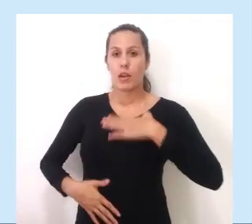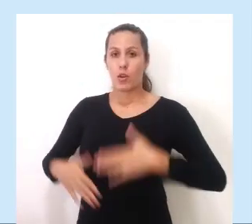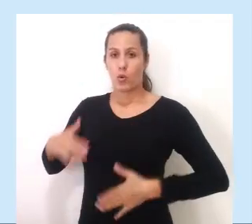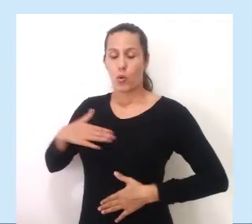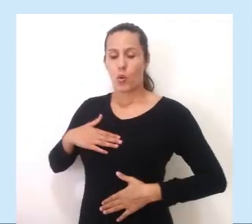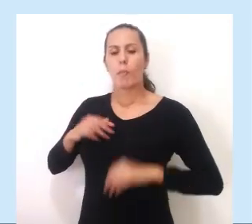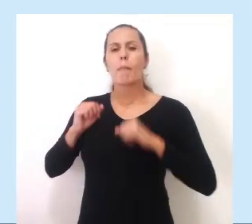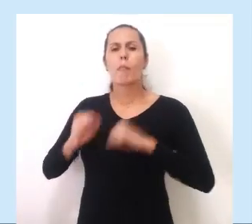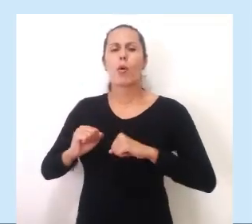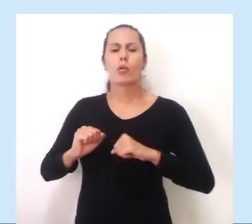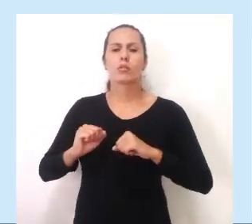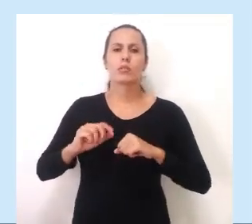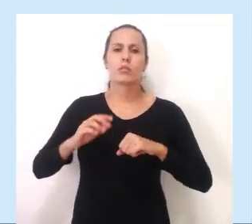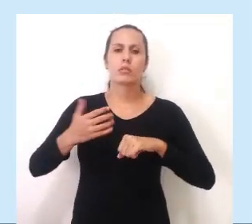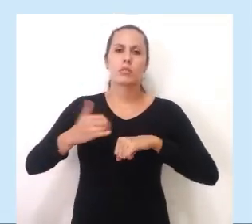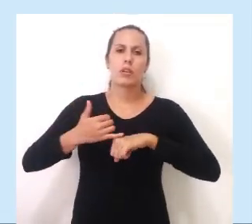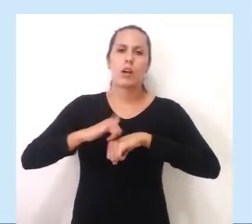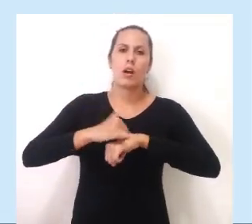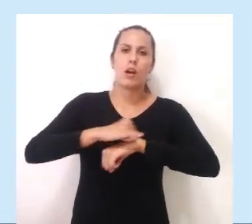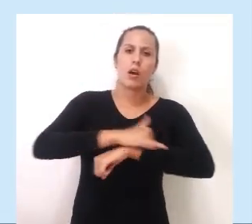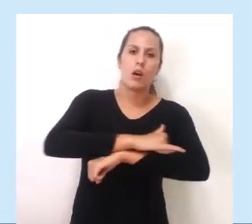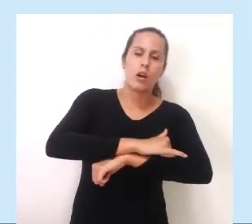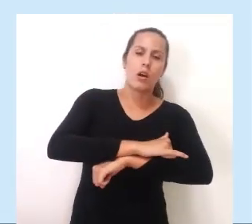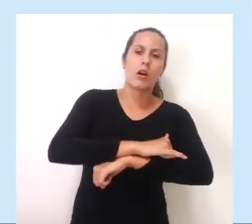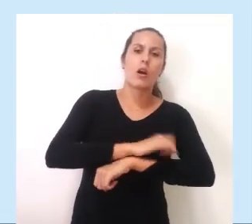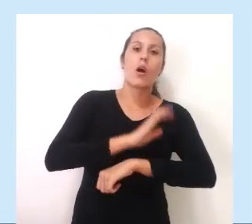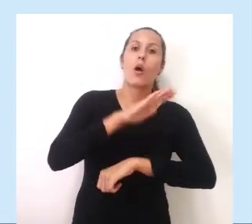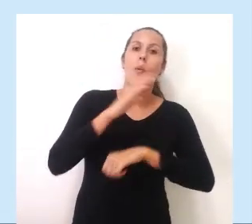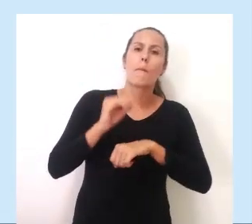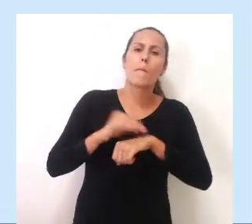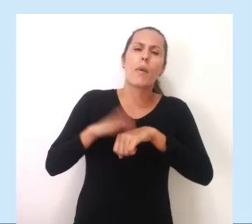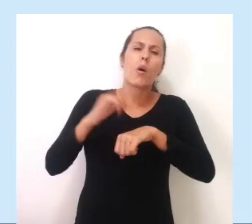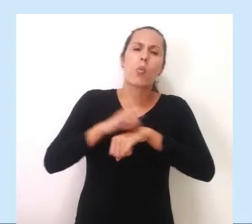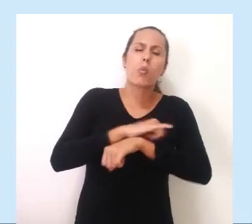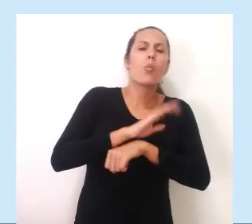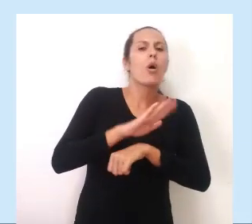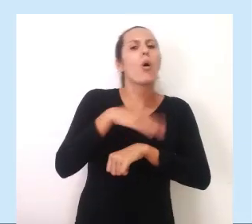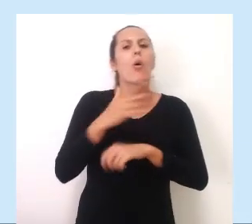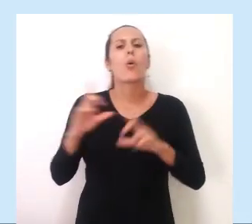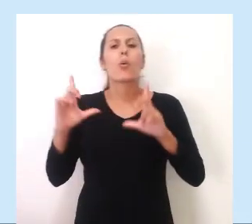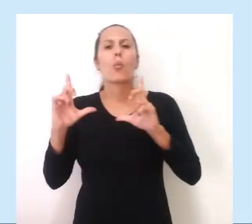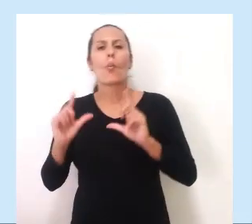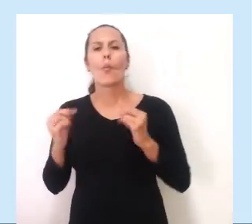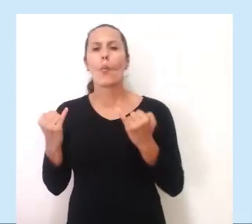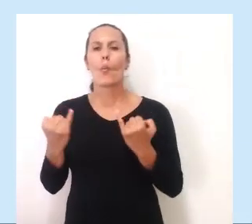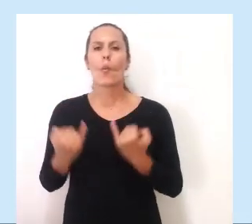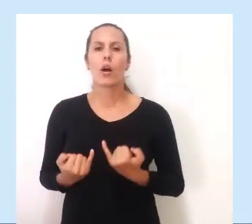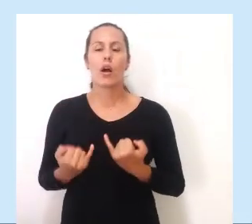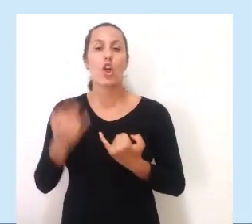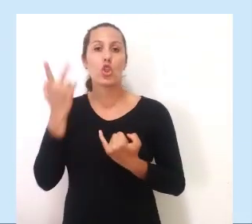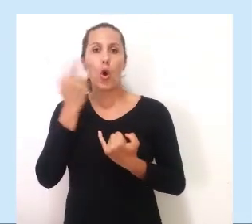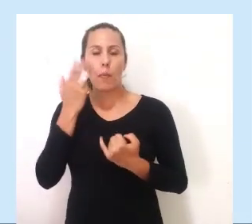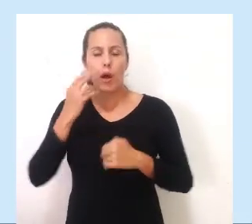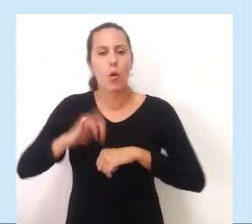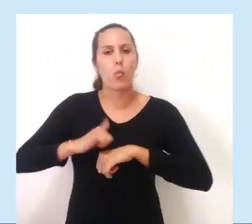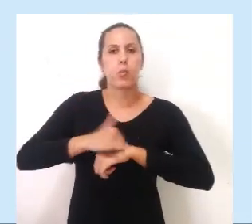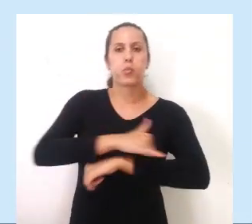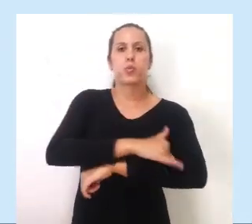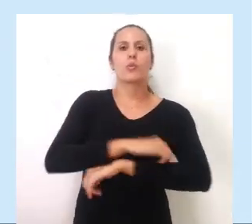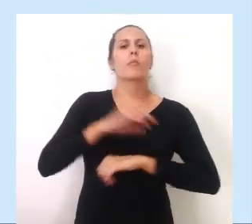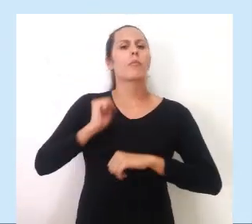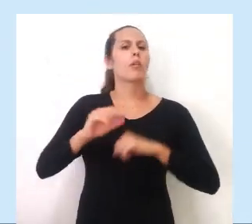o metabolismo e ganha ou perde peso. Geralmente, a pílula anticoncepcional, a gente ganha